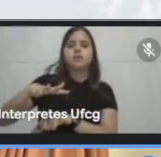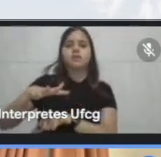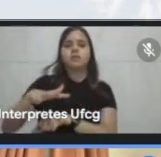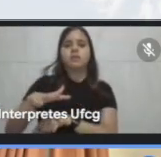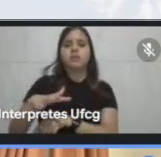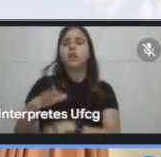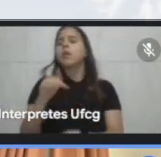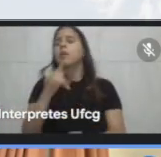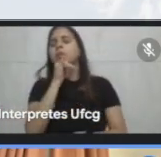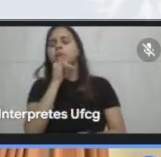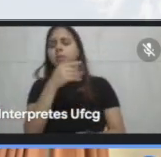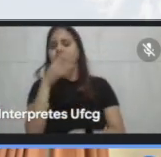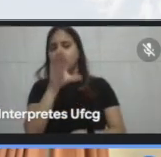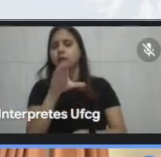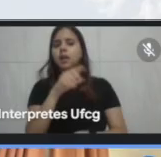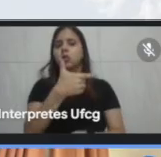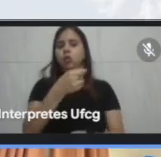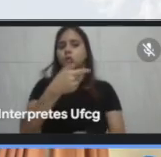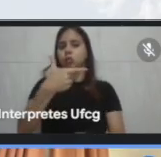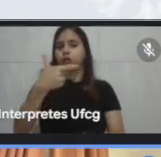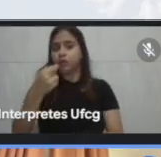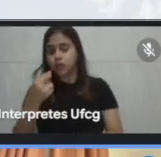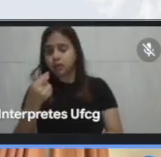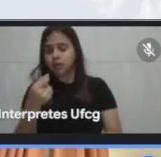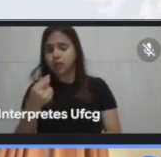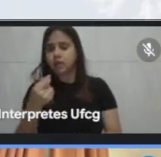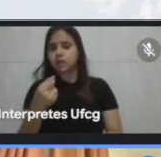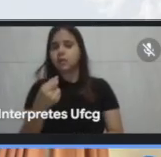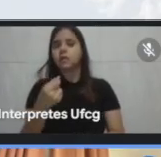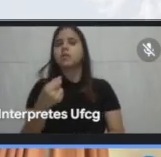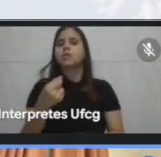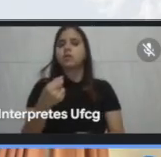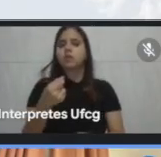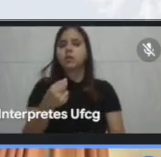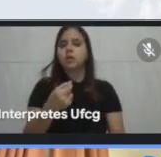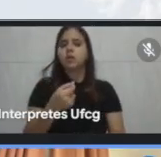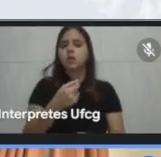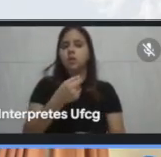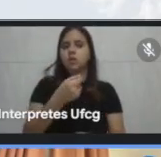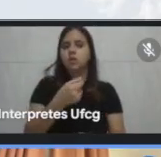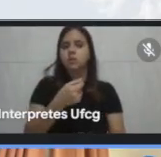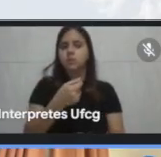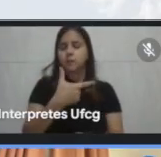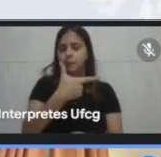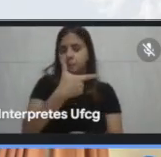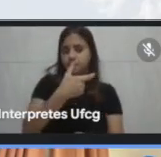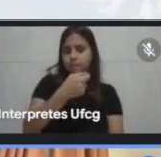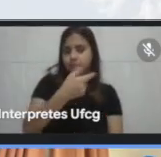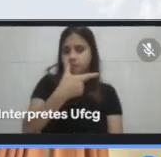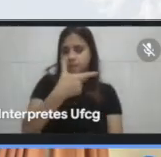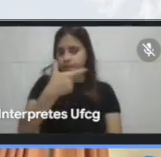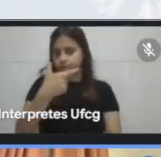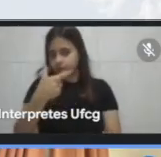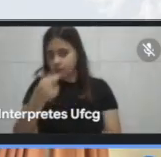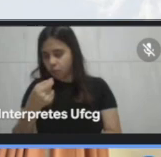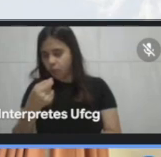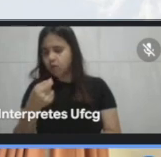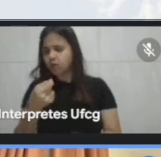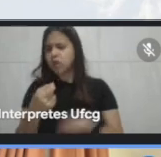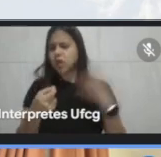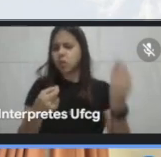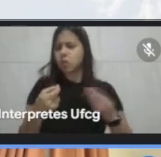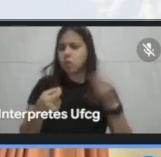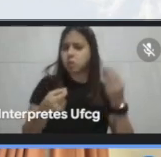ano de 2020. Então, 2020 o simulado, 2020 real. Então, a gente vê a diferença de área e vê para cada uma dessas